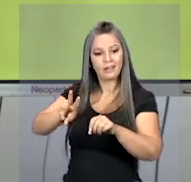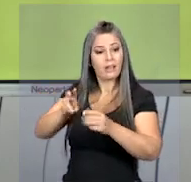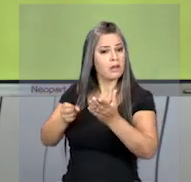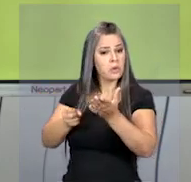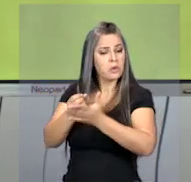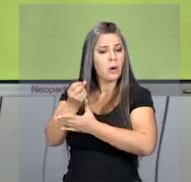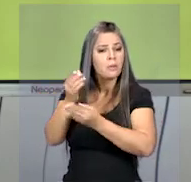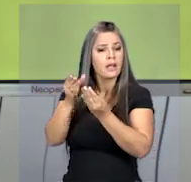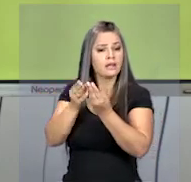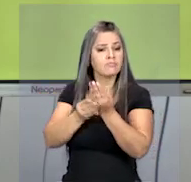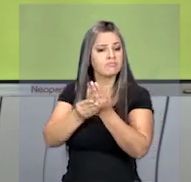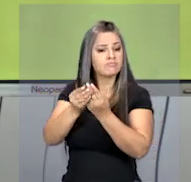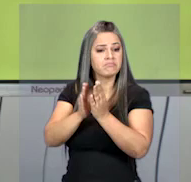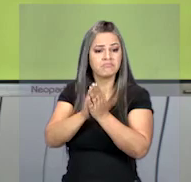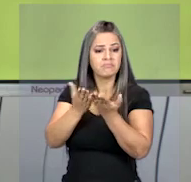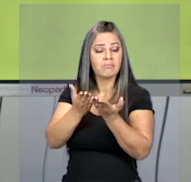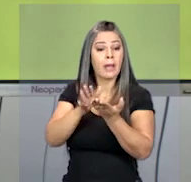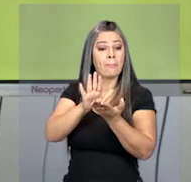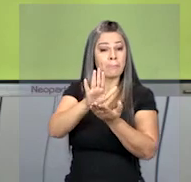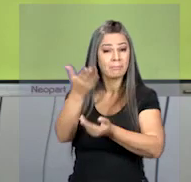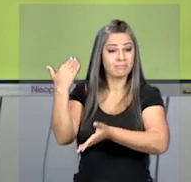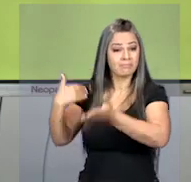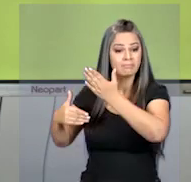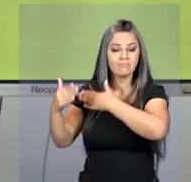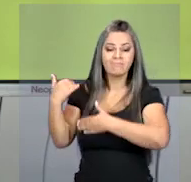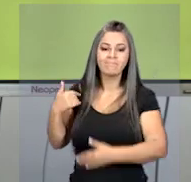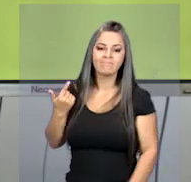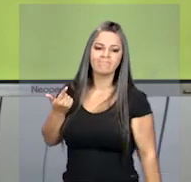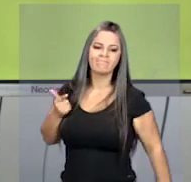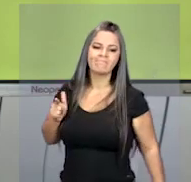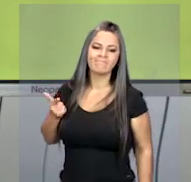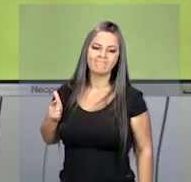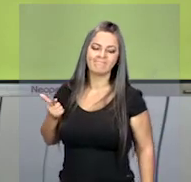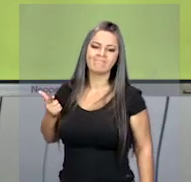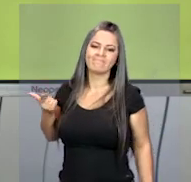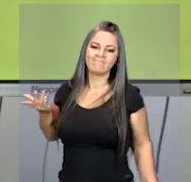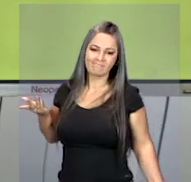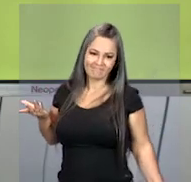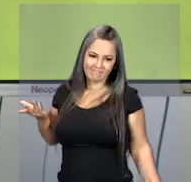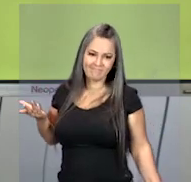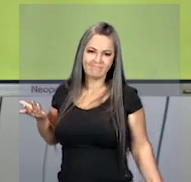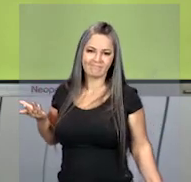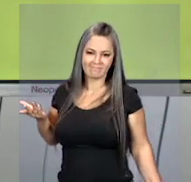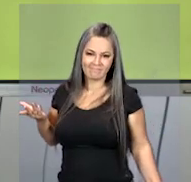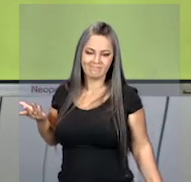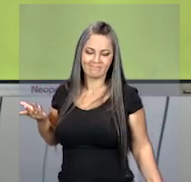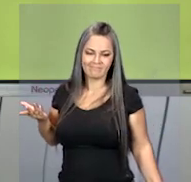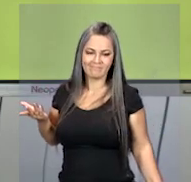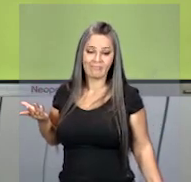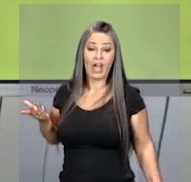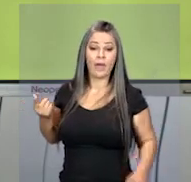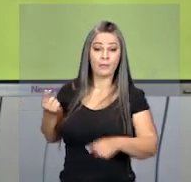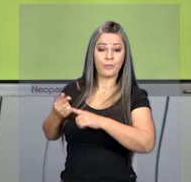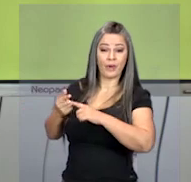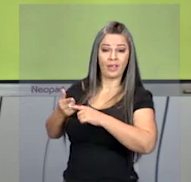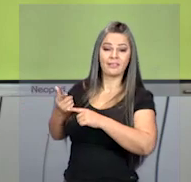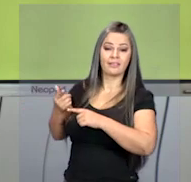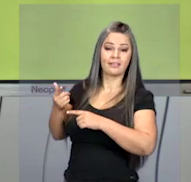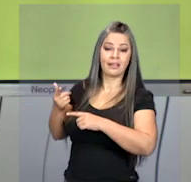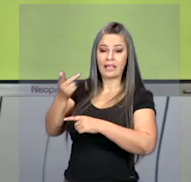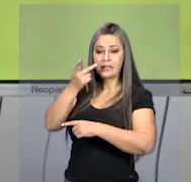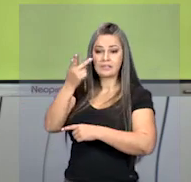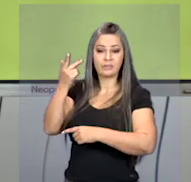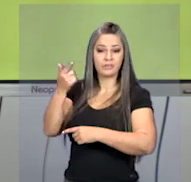mas houve uma época em que era quase que impossível, ou não existia o livro ainda. E mesmo assim também, várias pessoas não tinham como ler e escrever,